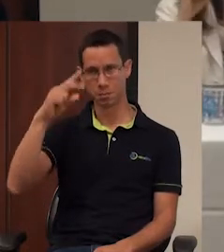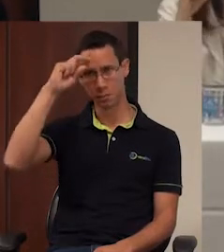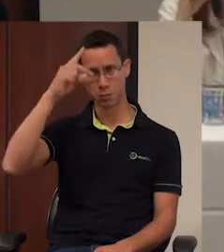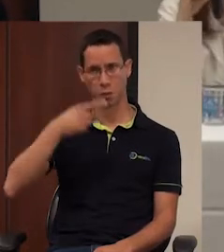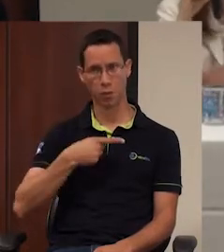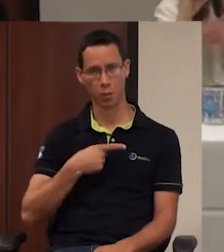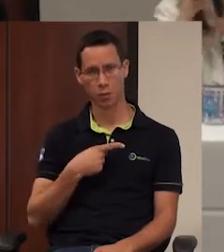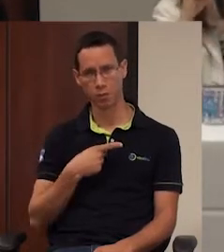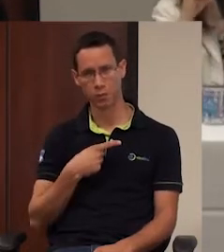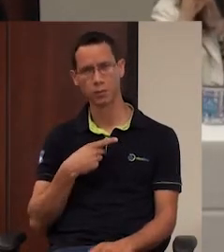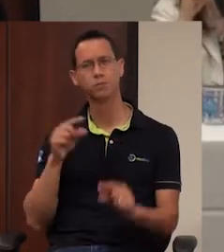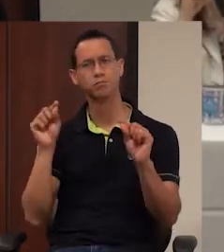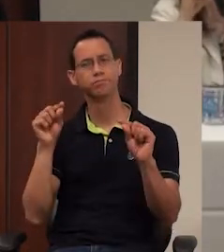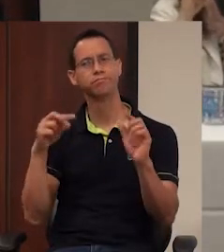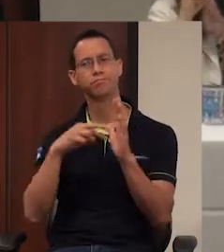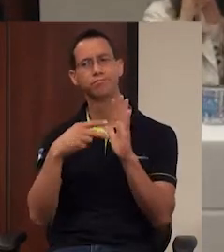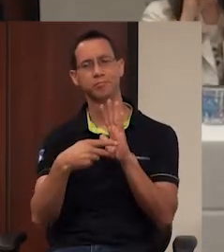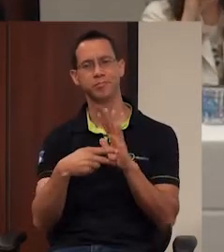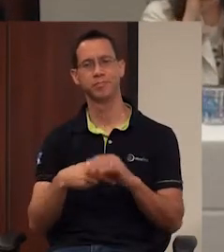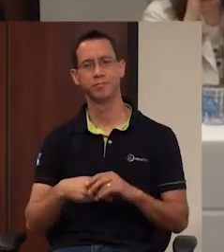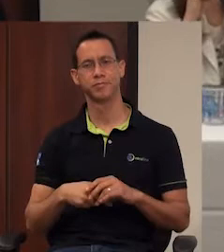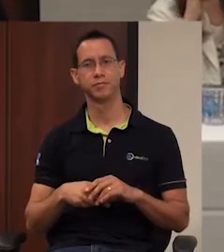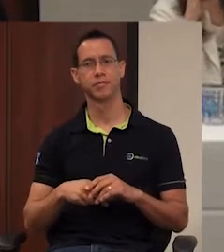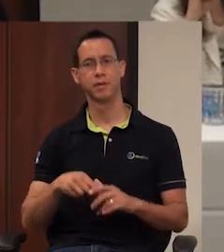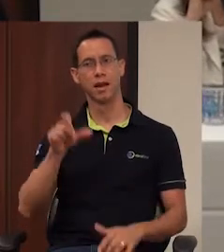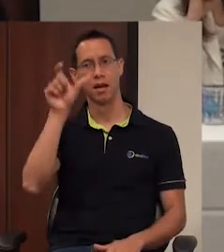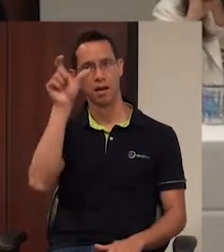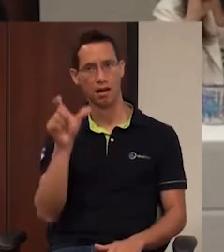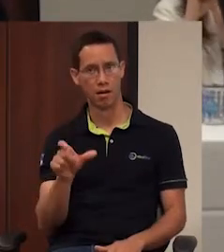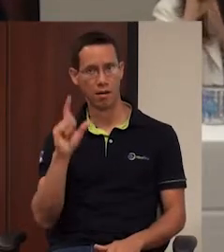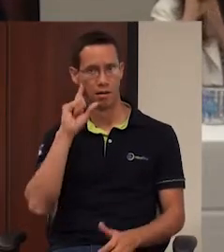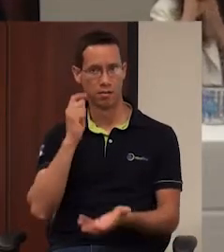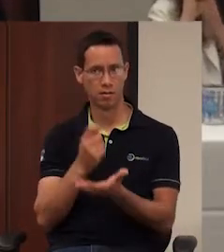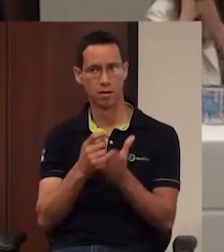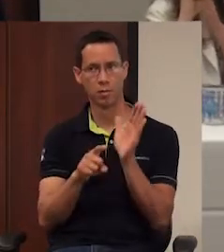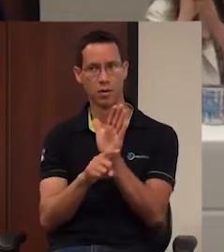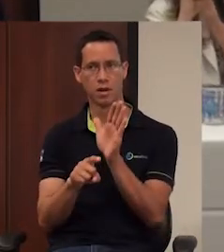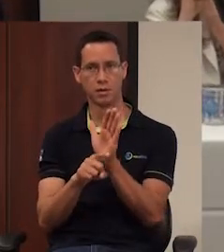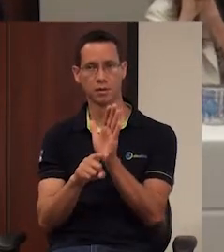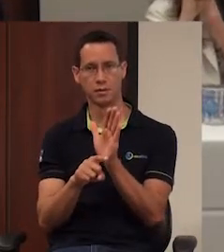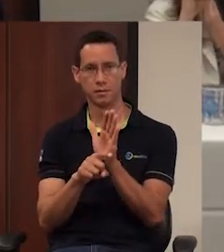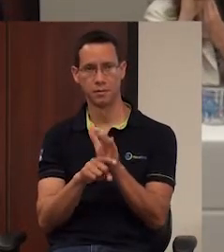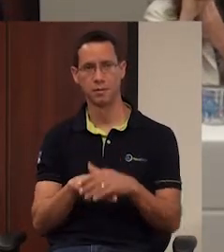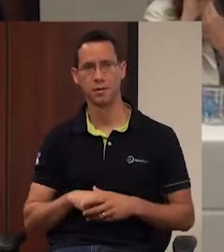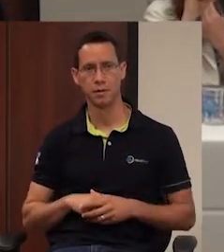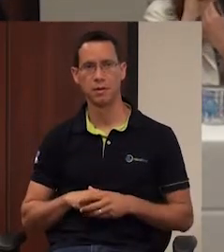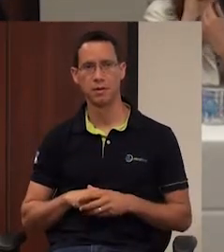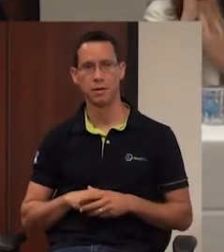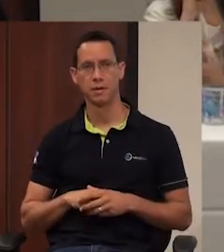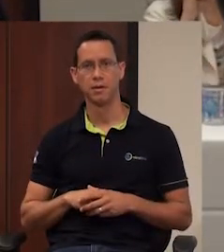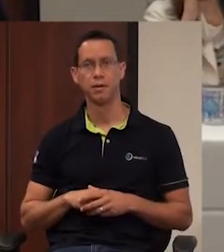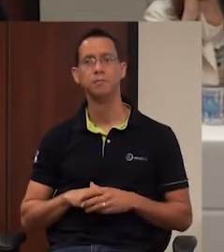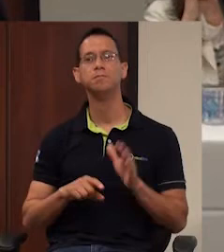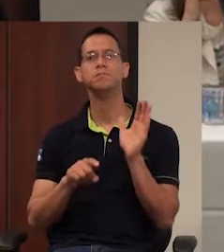a tal da figura do ombudsman pessoal? Também é um modelo de tomada de decisão apoiada, que geralmente é oferecido